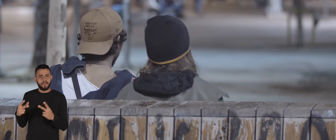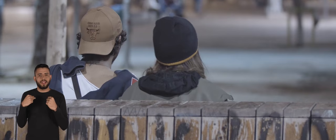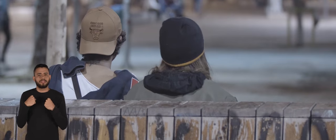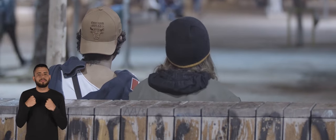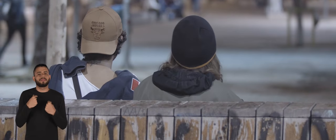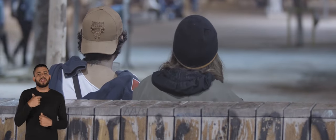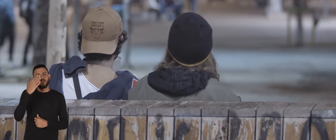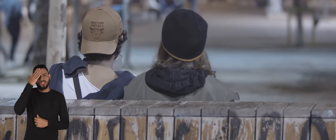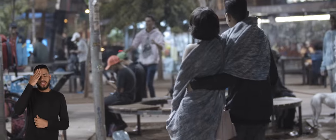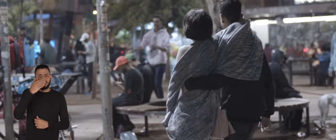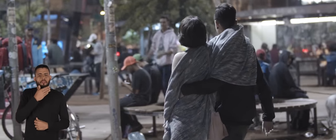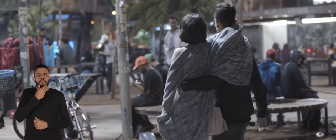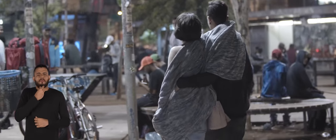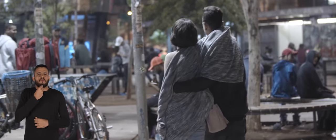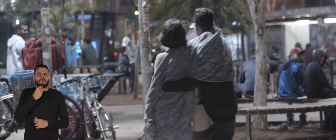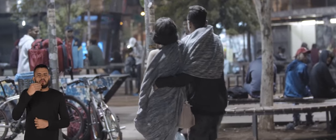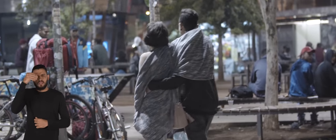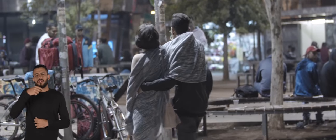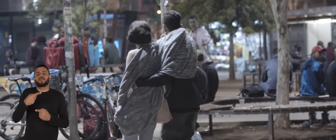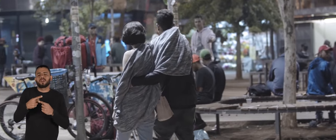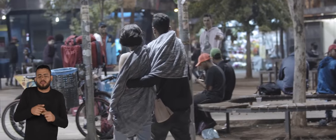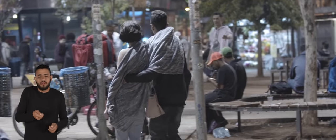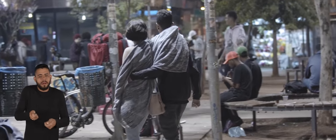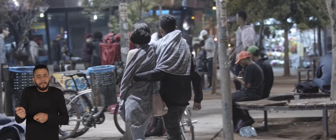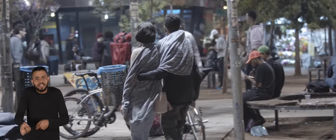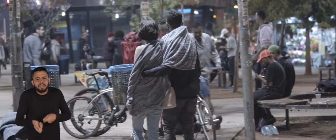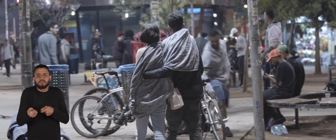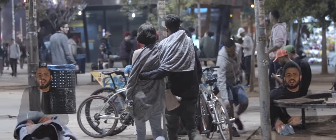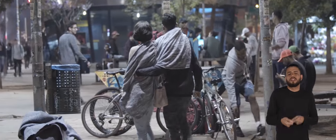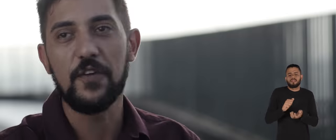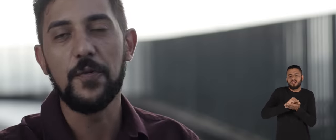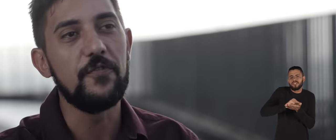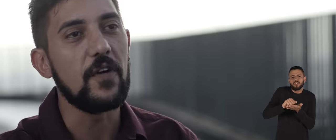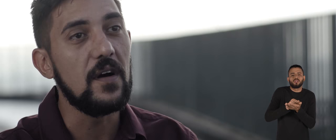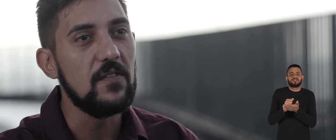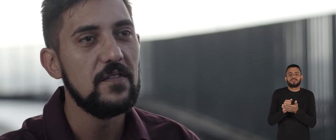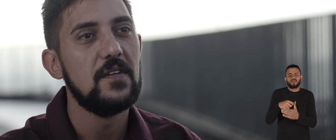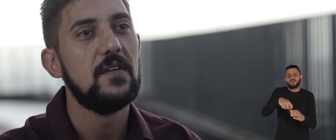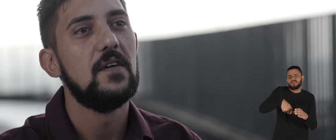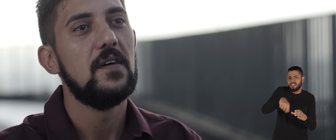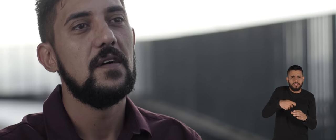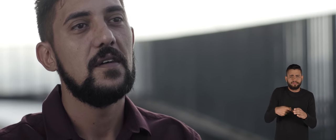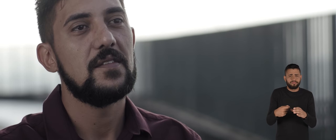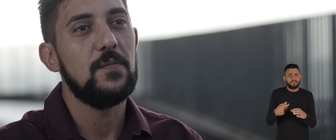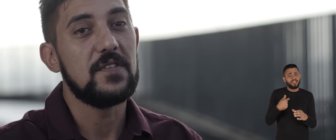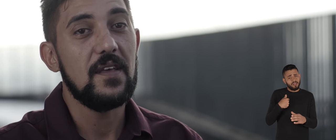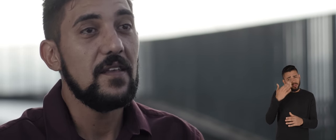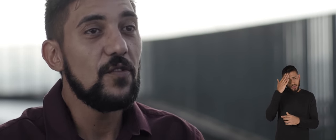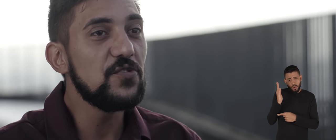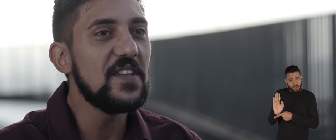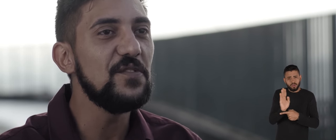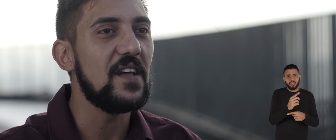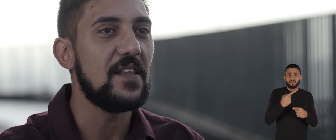ela merece sei que não vou ser menos homem porque eu estou passando um pano ou porque eu estou lavando uma louça ou porque fui para o fogão sabe